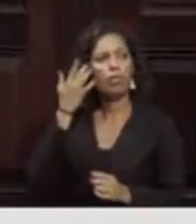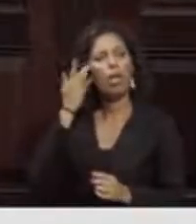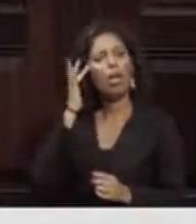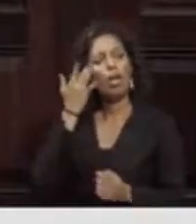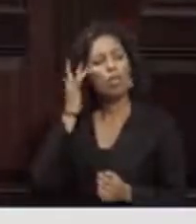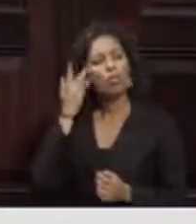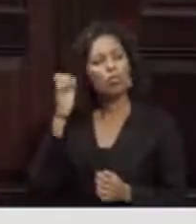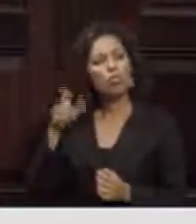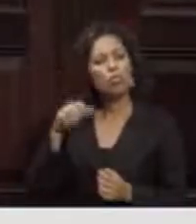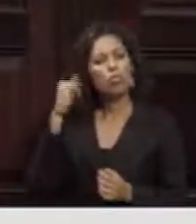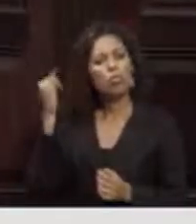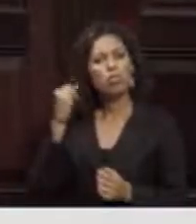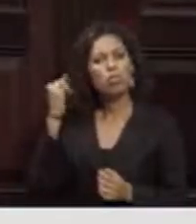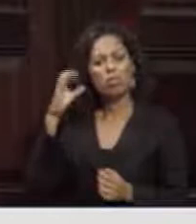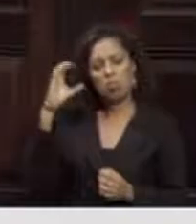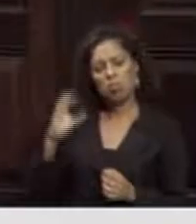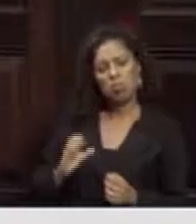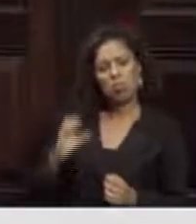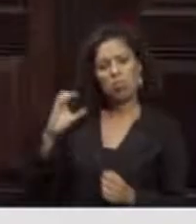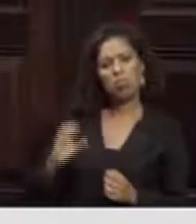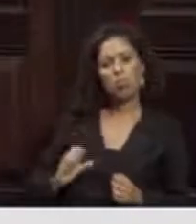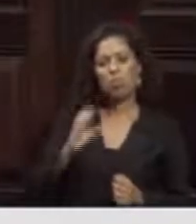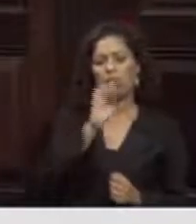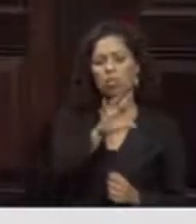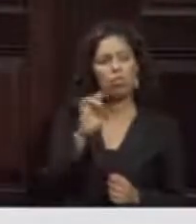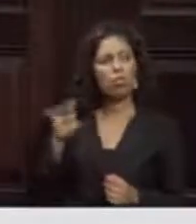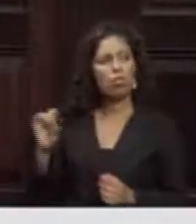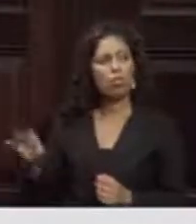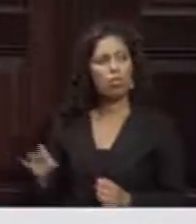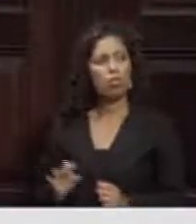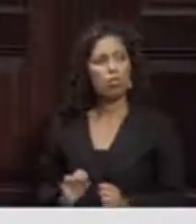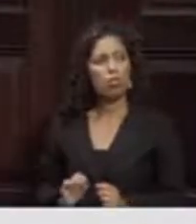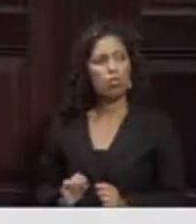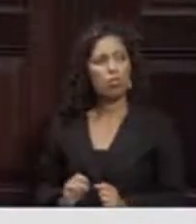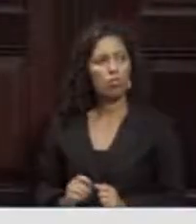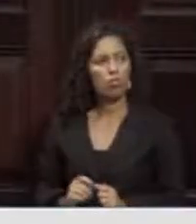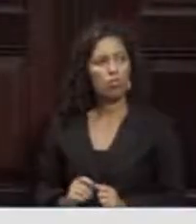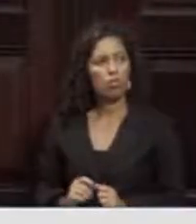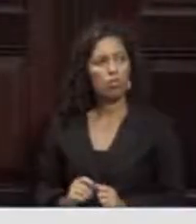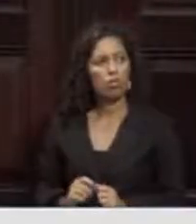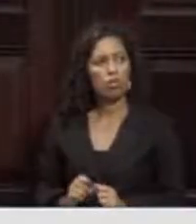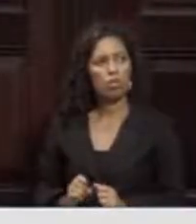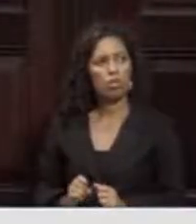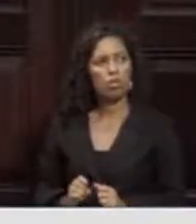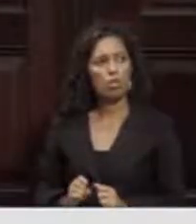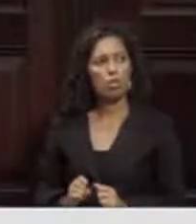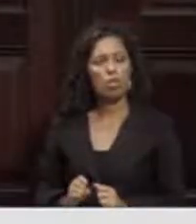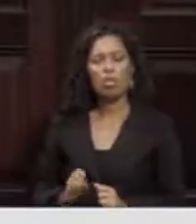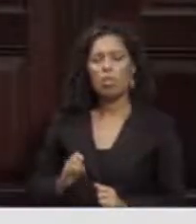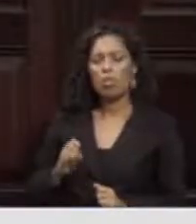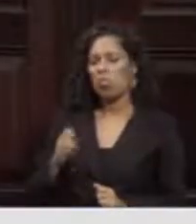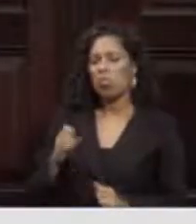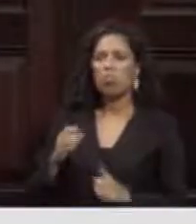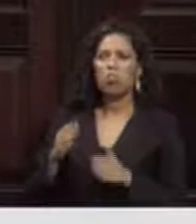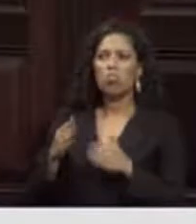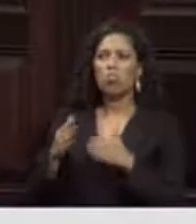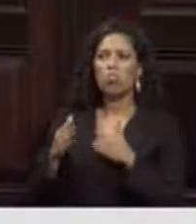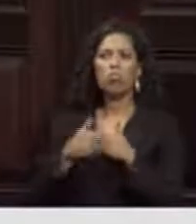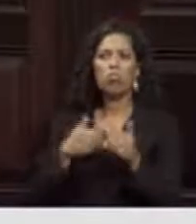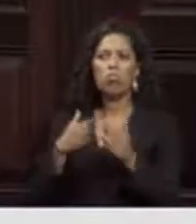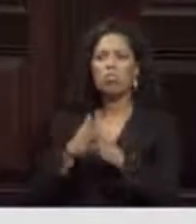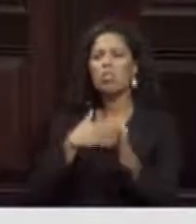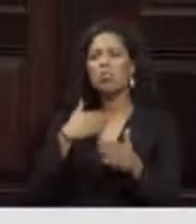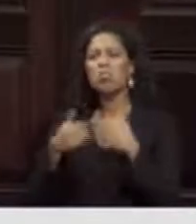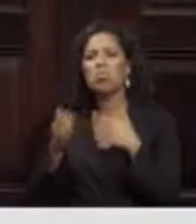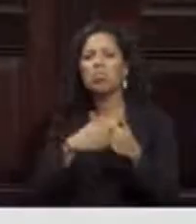proscrever, de querer impedir que o cara se assuma plenamente como gay, como lésbica, como transexual, é uma coisa